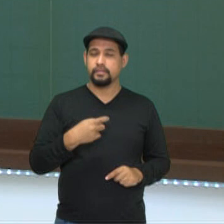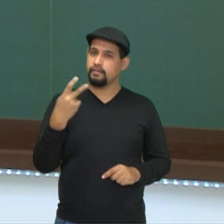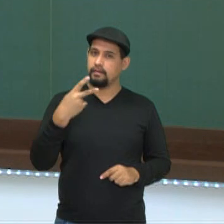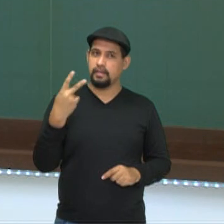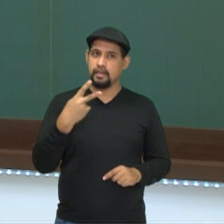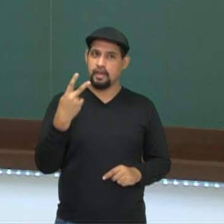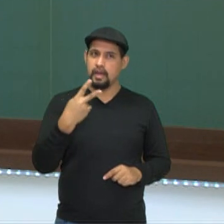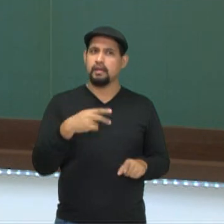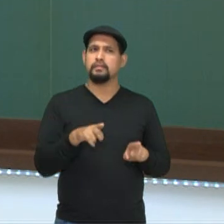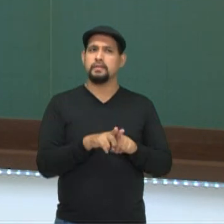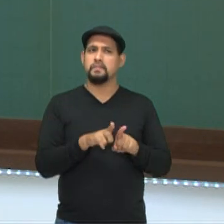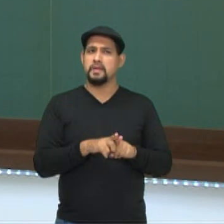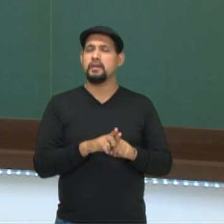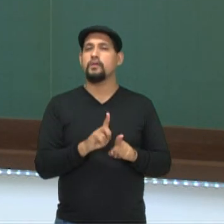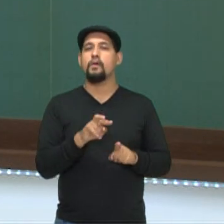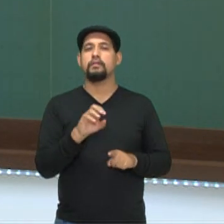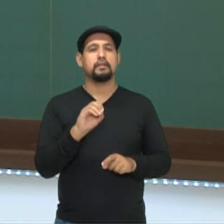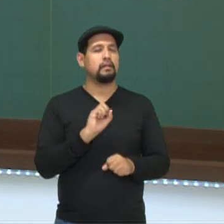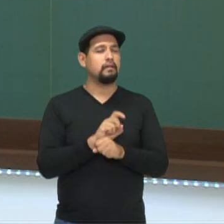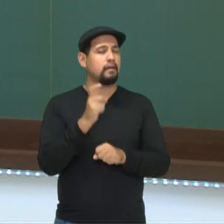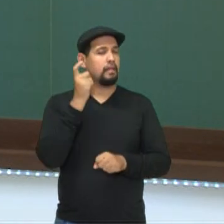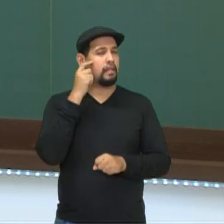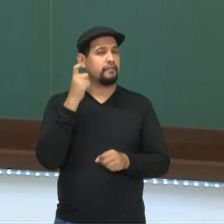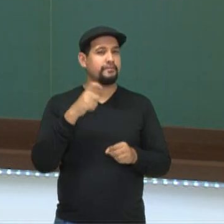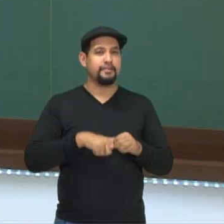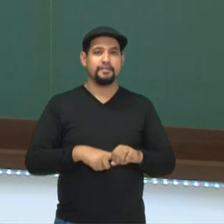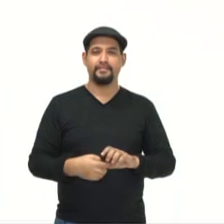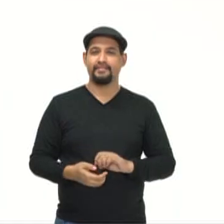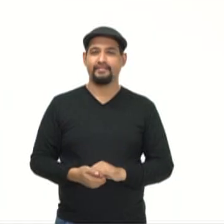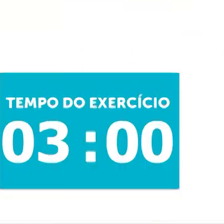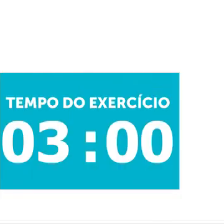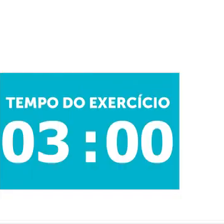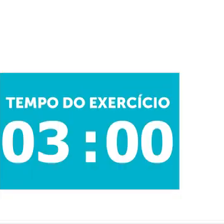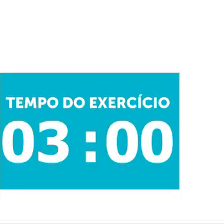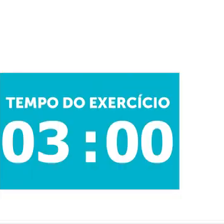0. Vou dar um tempinho para você pensar. Já volto.